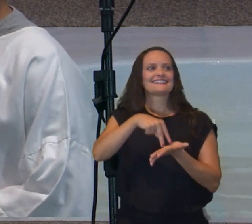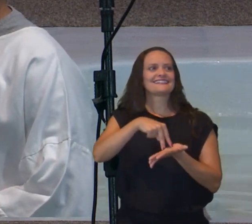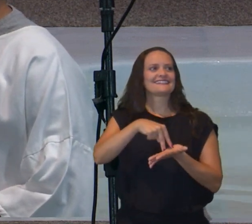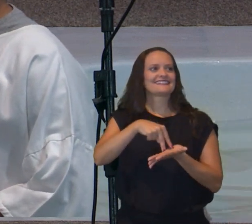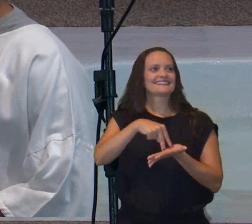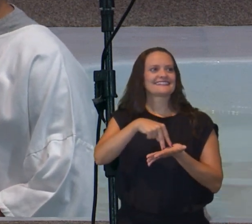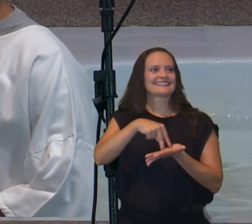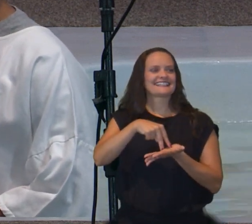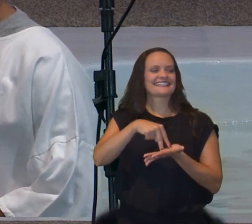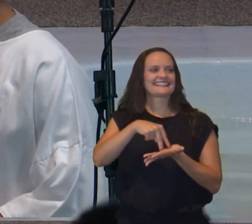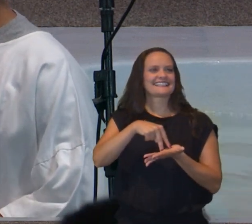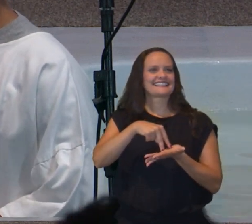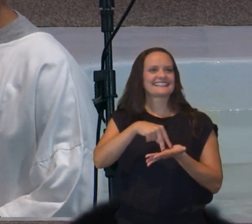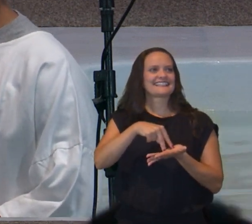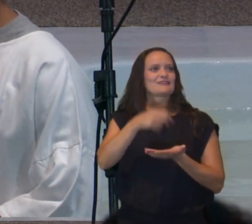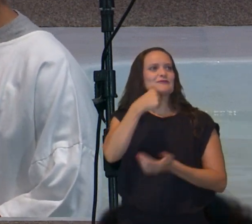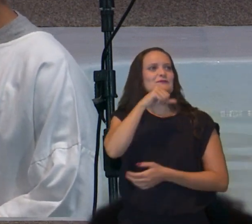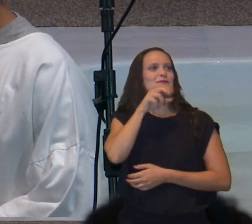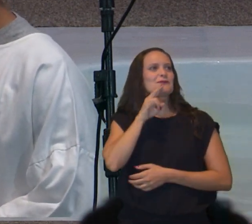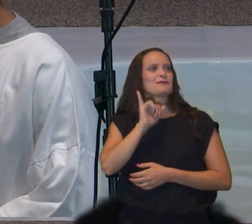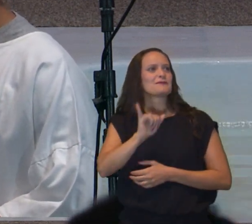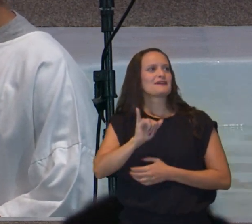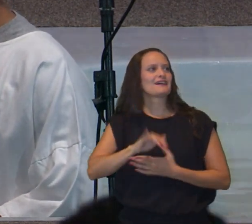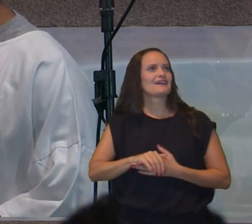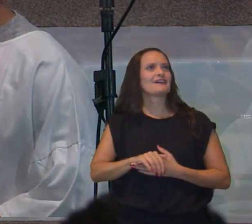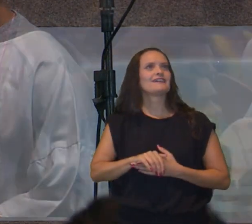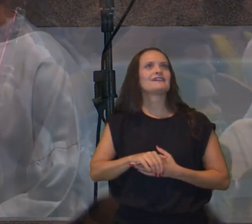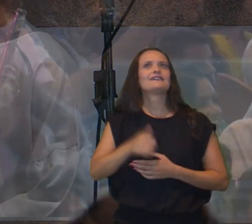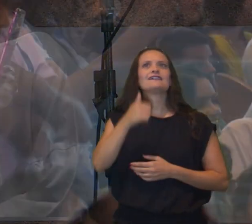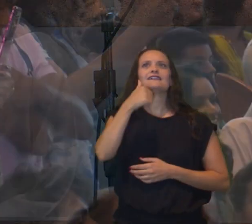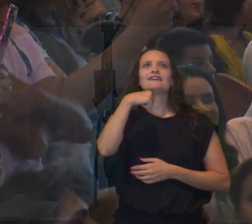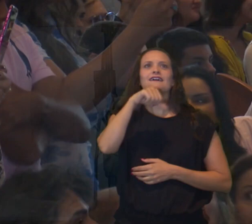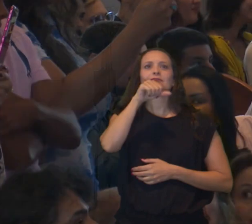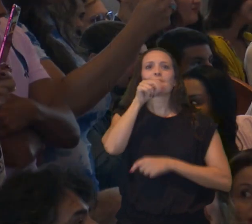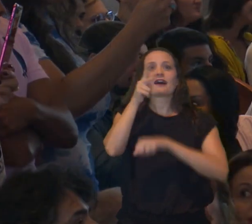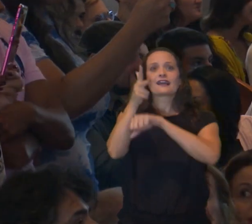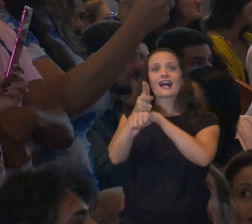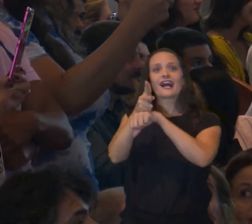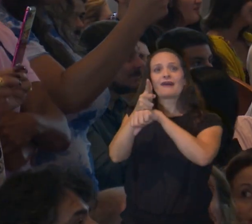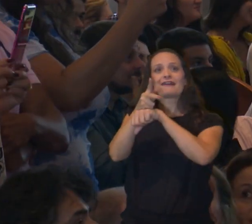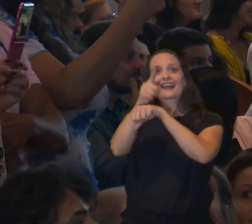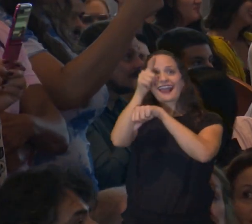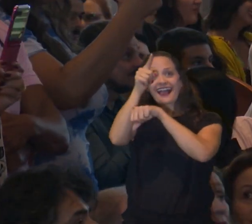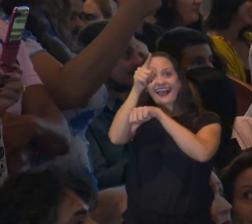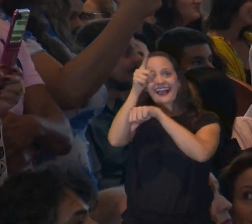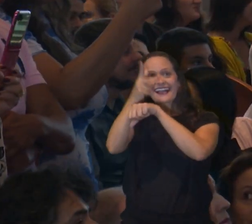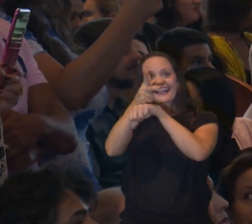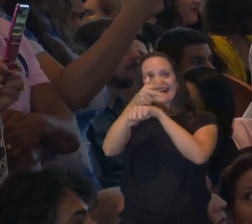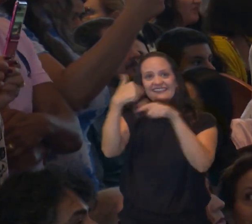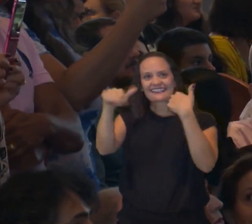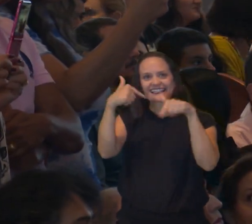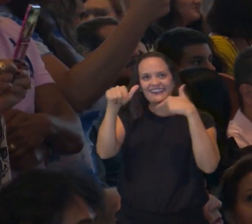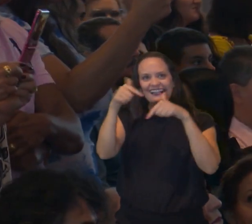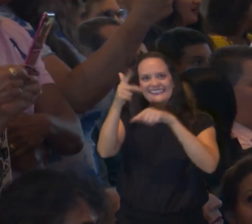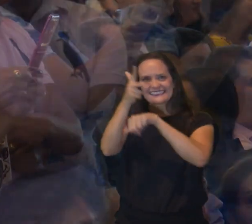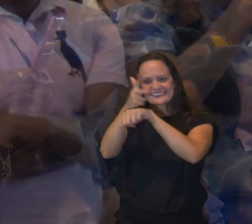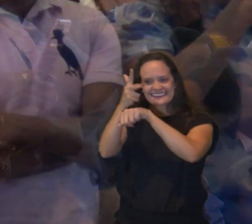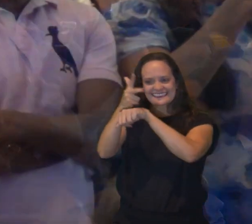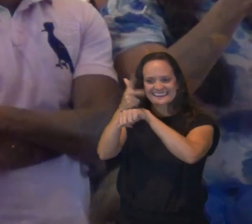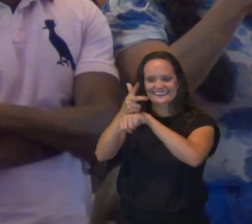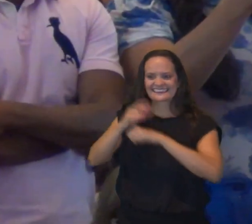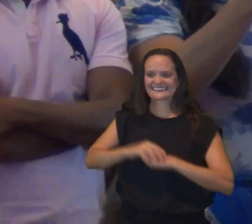Henrique. Papai, mamãe, parece que a sua mãe está lá na câmera. Olha lá, a mãe na câmera está trabalhando.